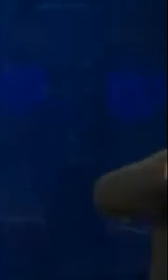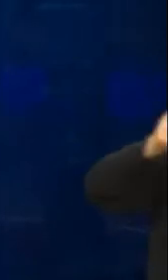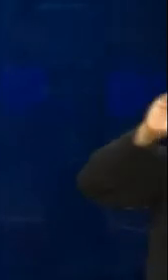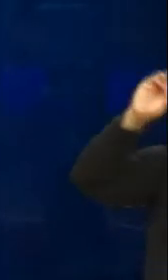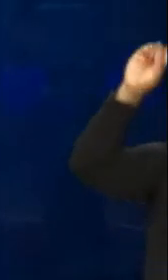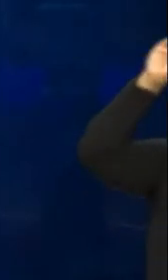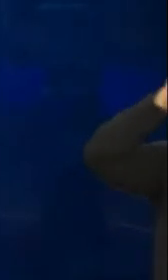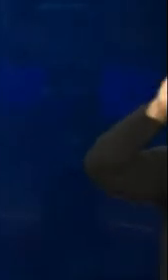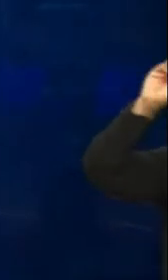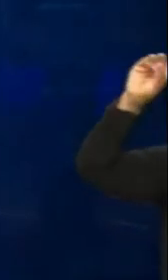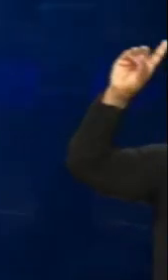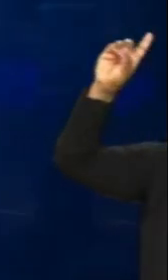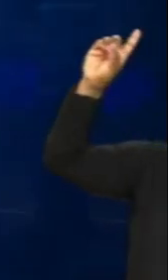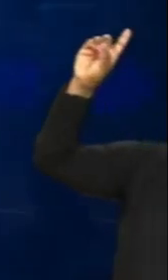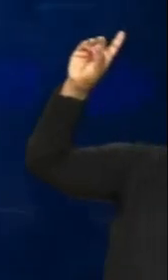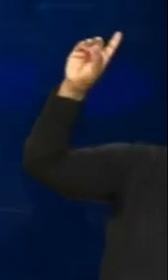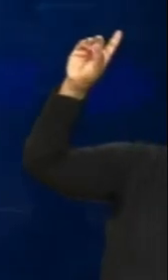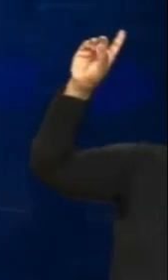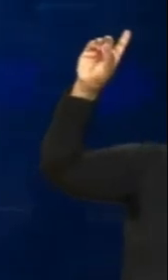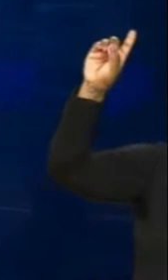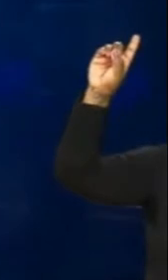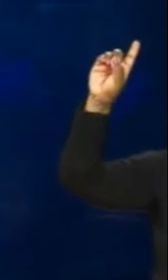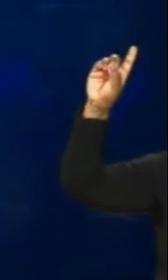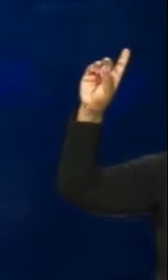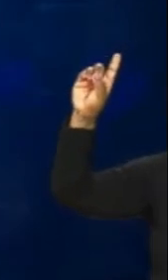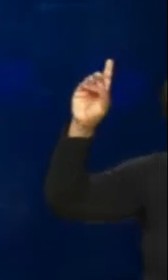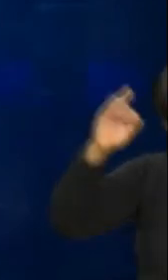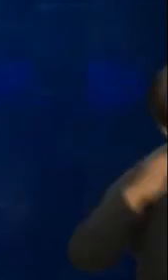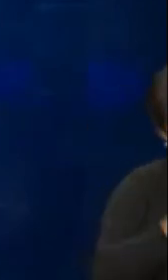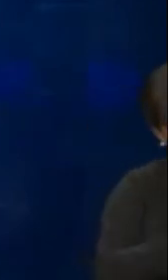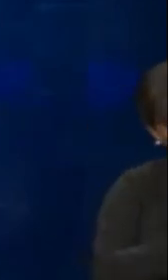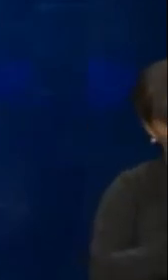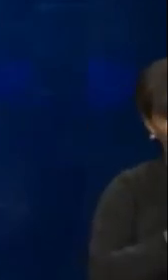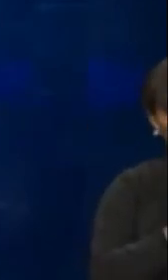Descansa em mim. Comece a sorrir.